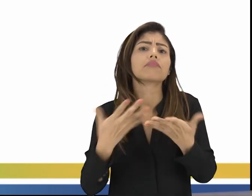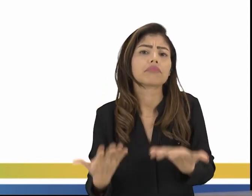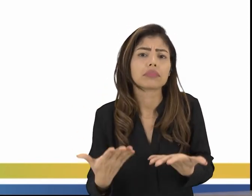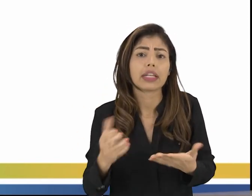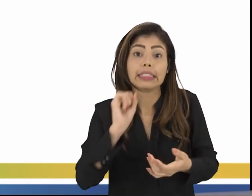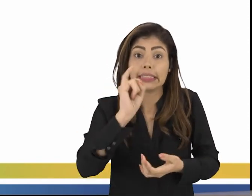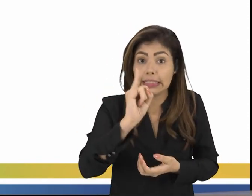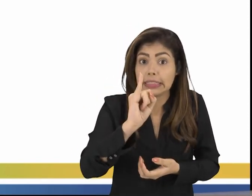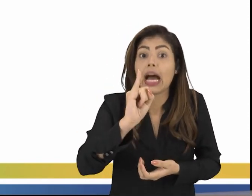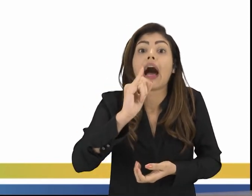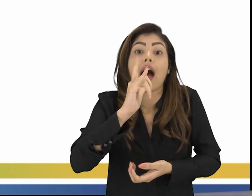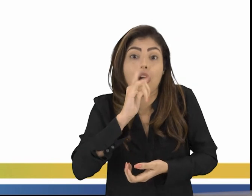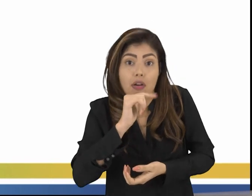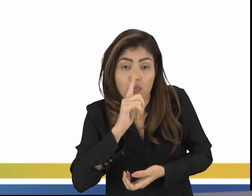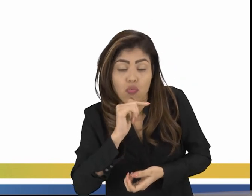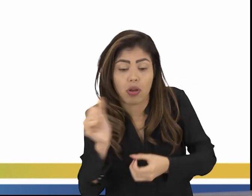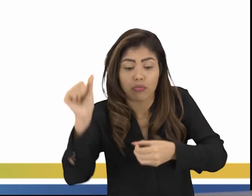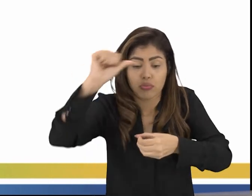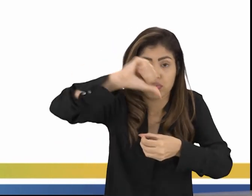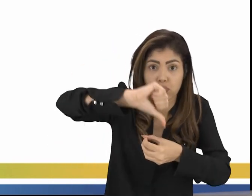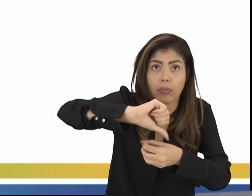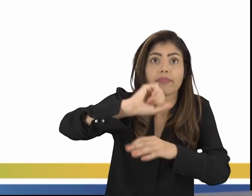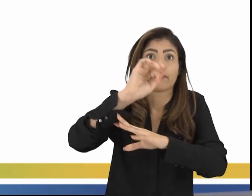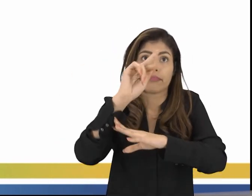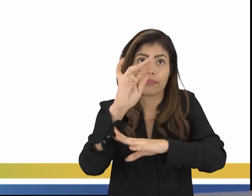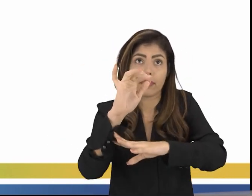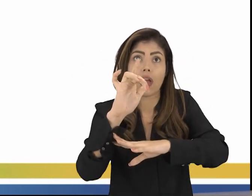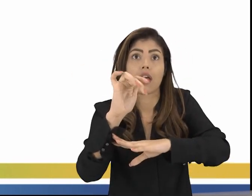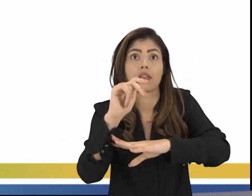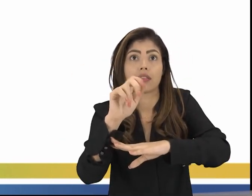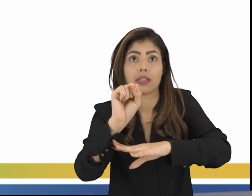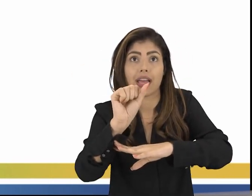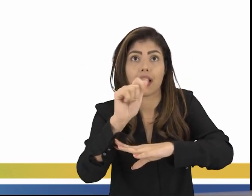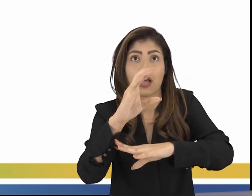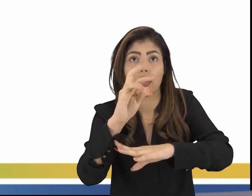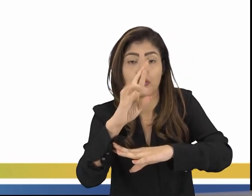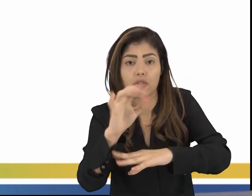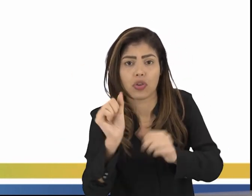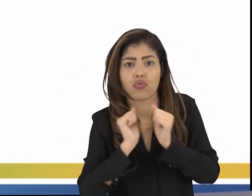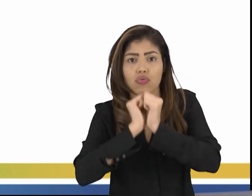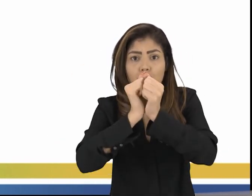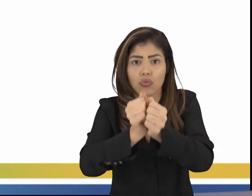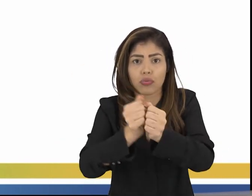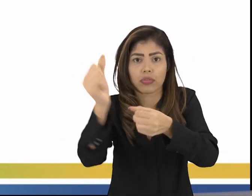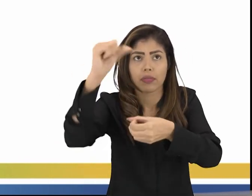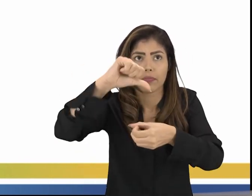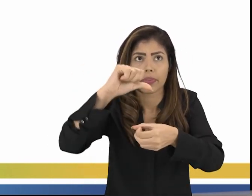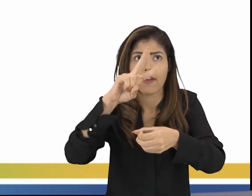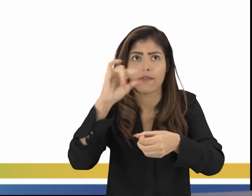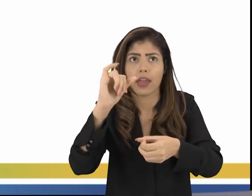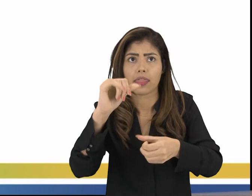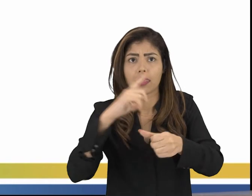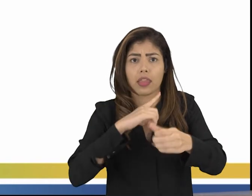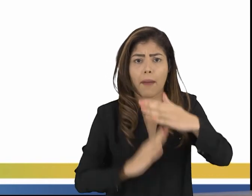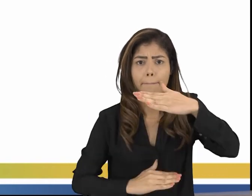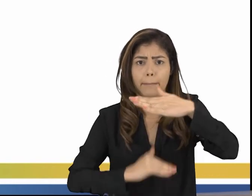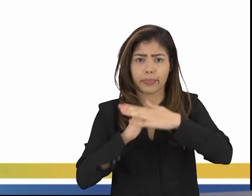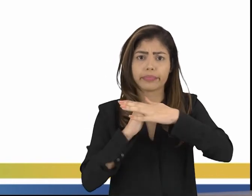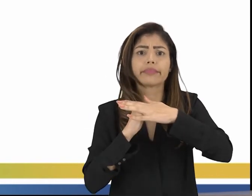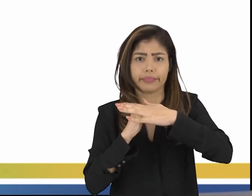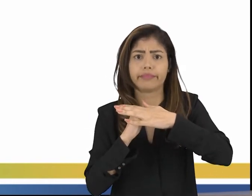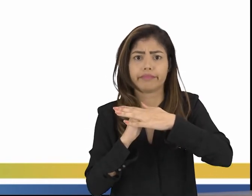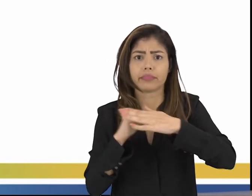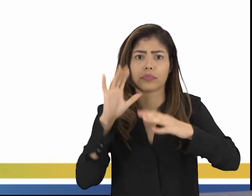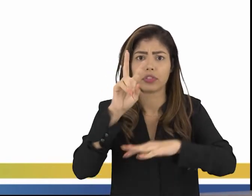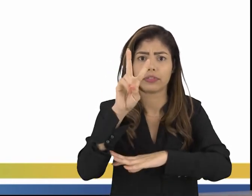se eu adiciono um soluto no solvente, haverá uma diminuição na minha pressão máxima de vapor.